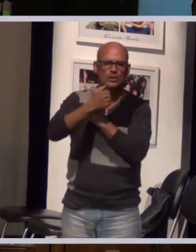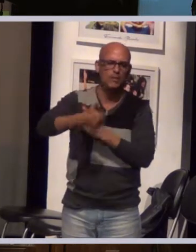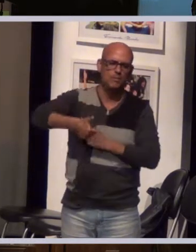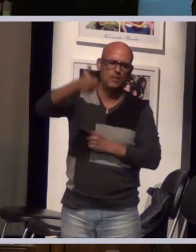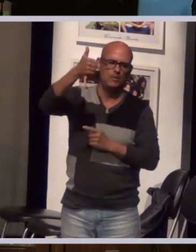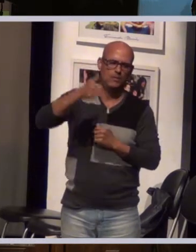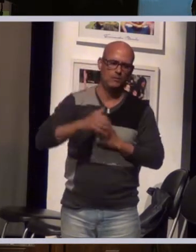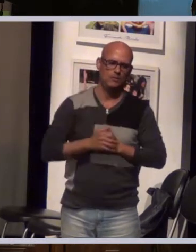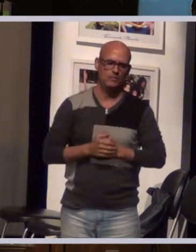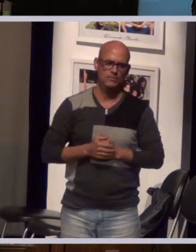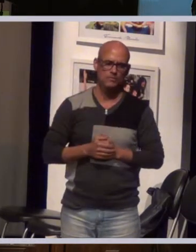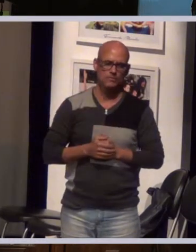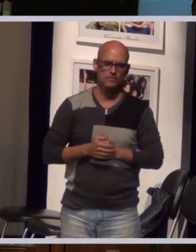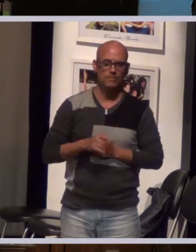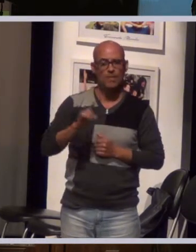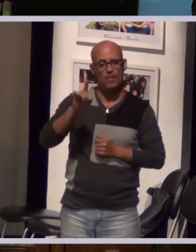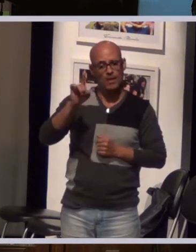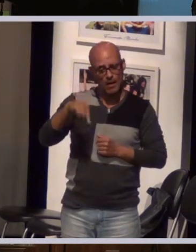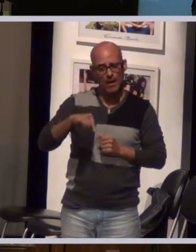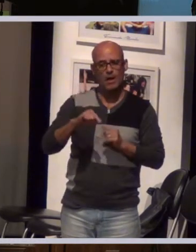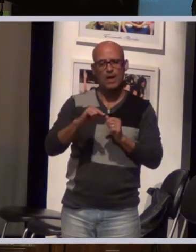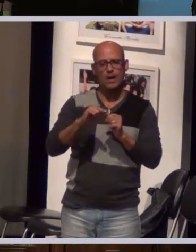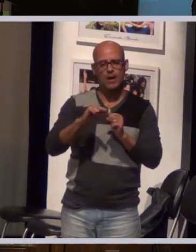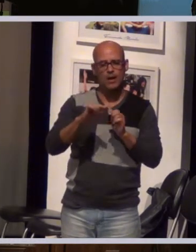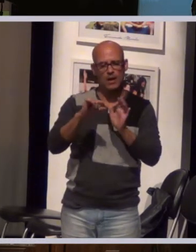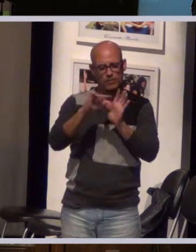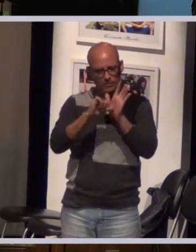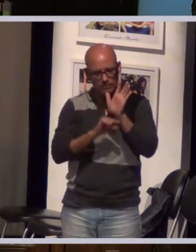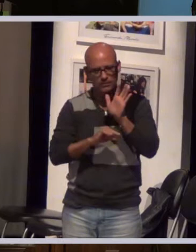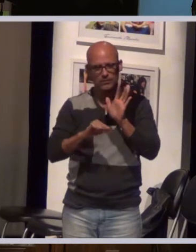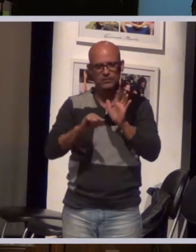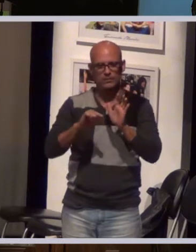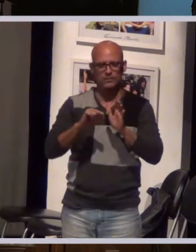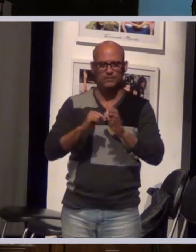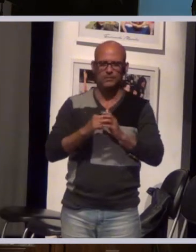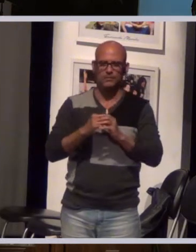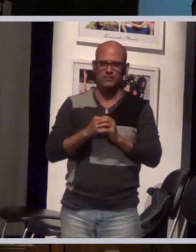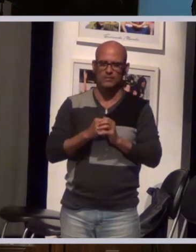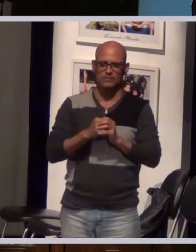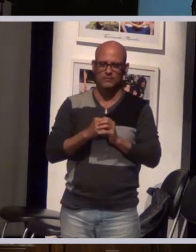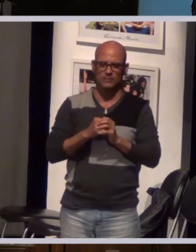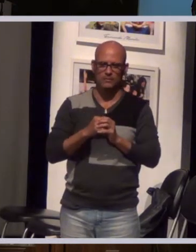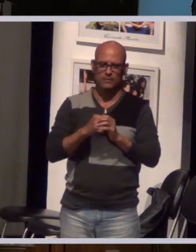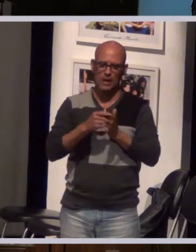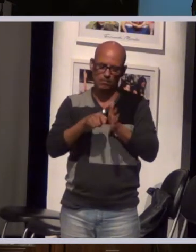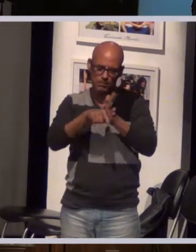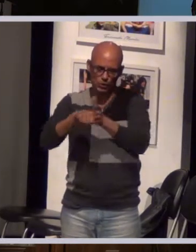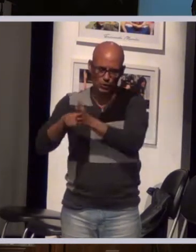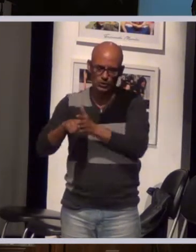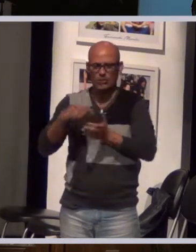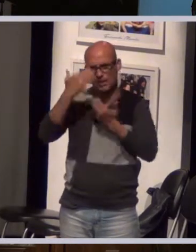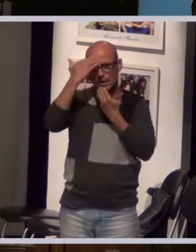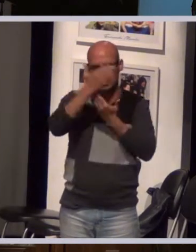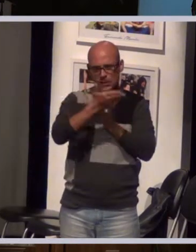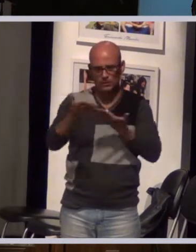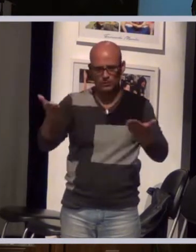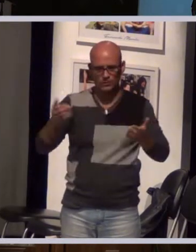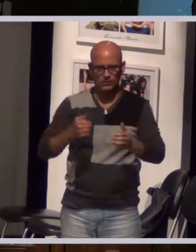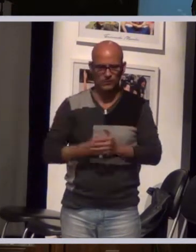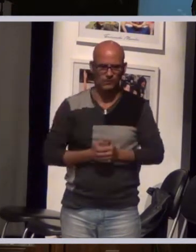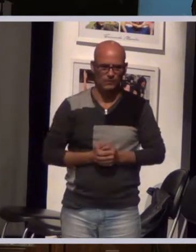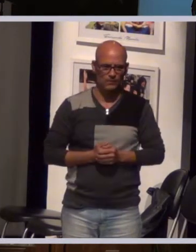atual. Essas foram as referências bibliográficas. Eu agradeço.